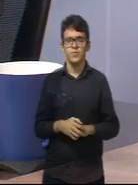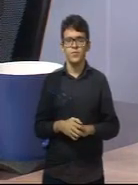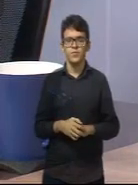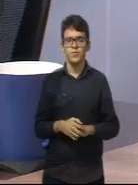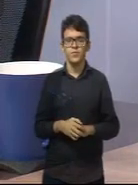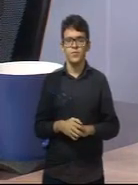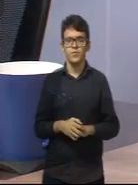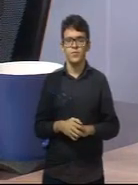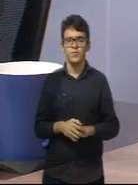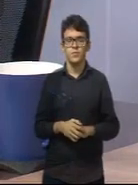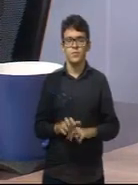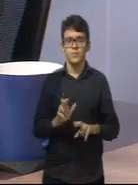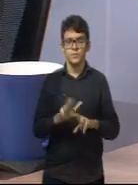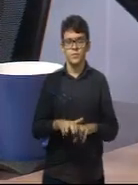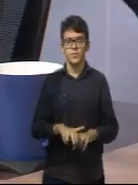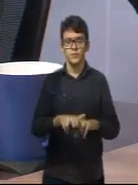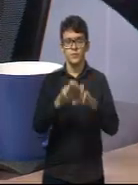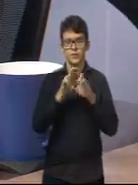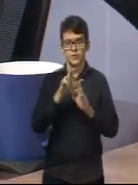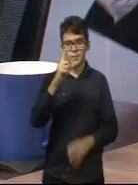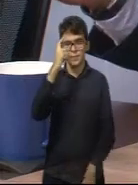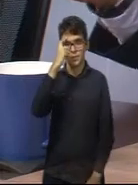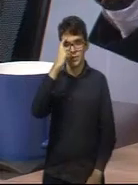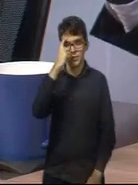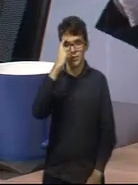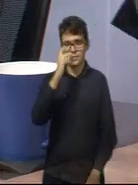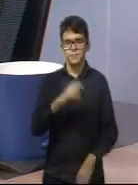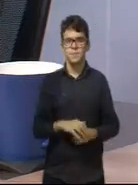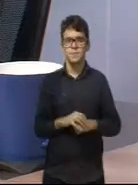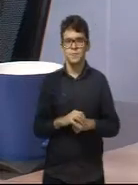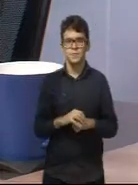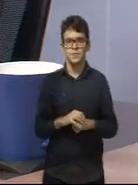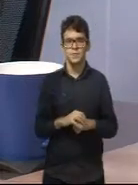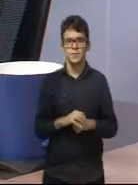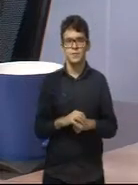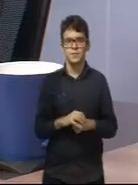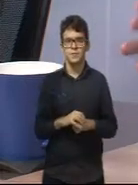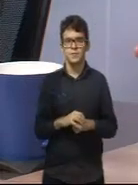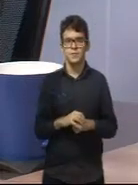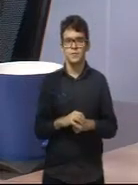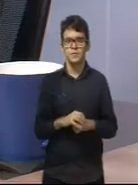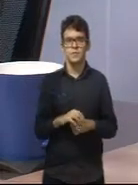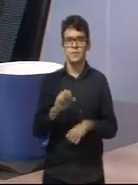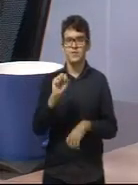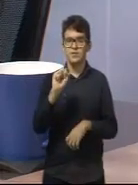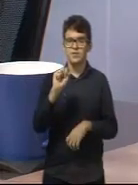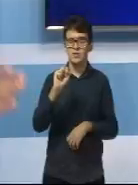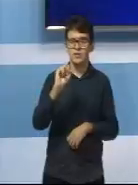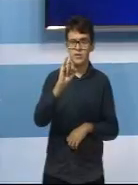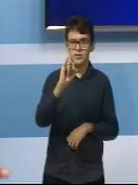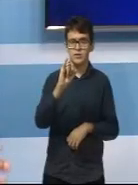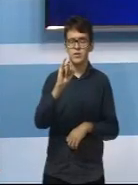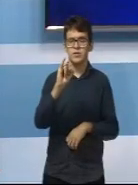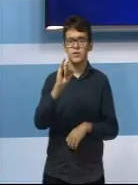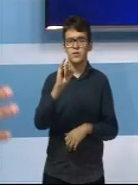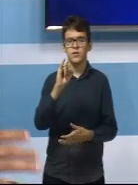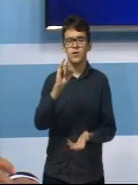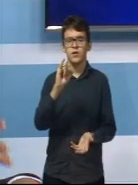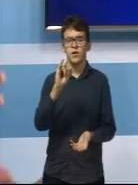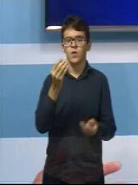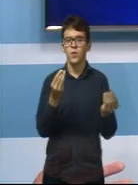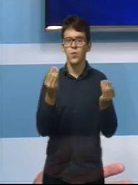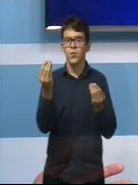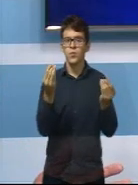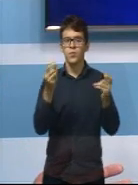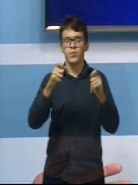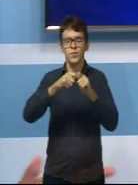a questão fundamental é o seguinte, se for continuar o regime como está, na verdade você vai ter situações